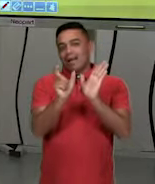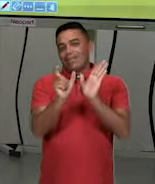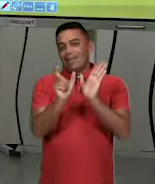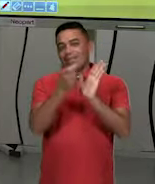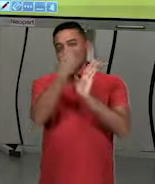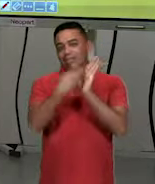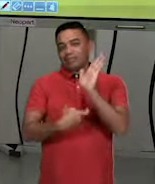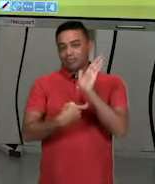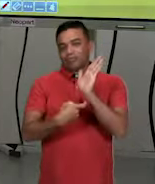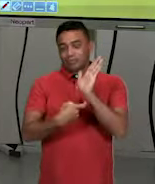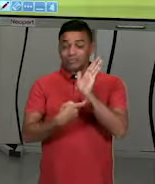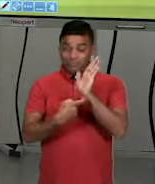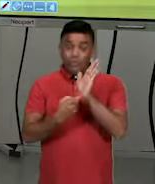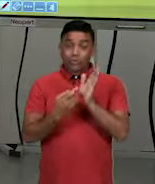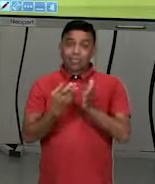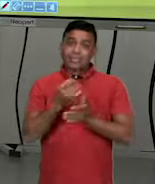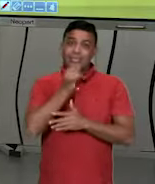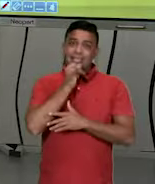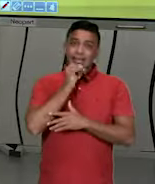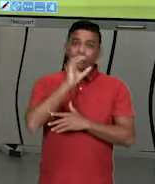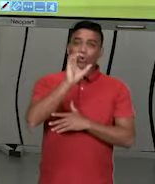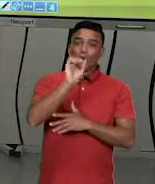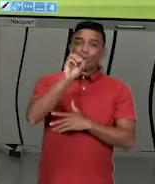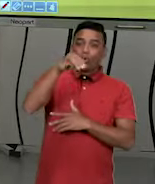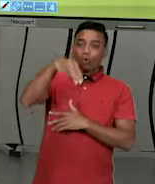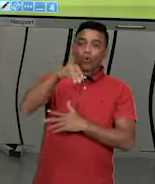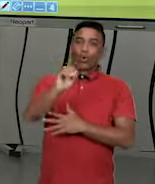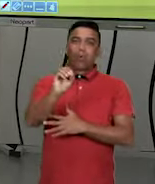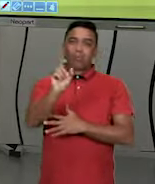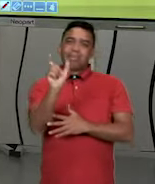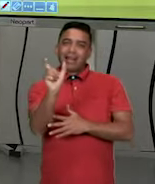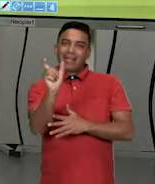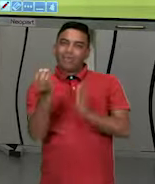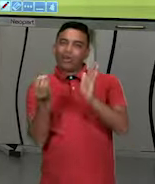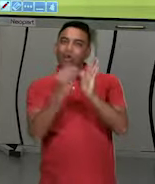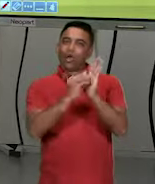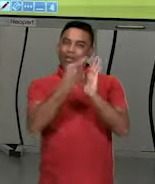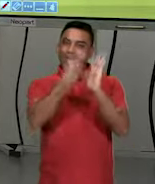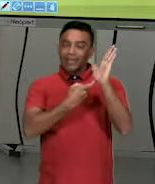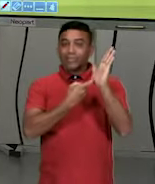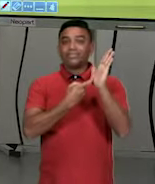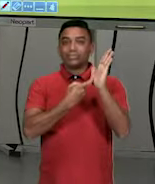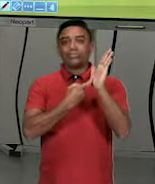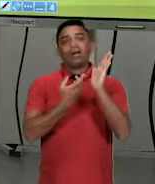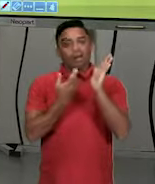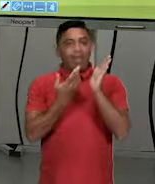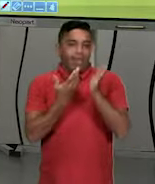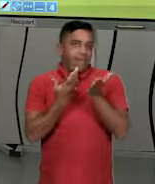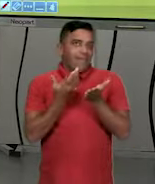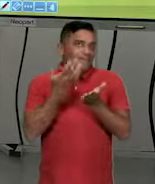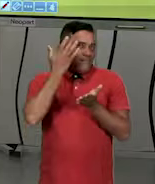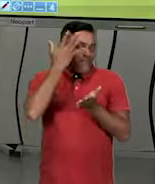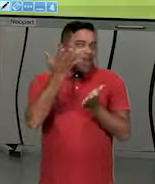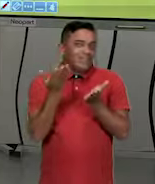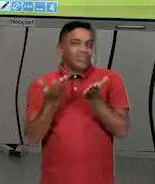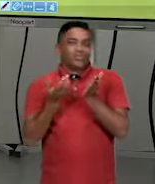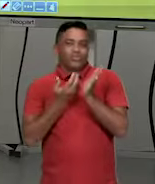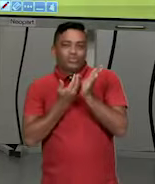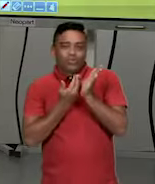Então, o como é uma forma excelente de você introduzir